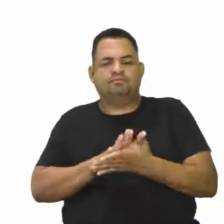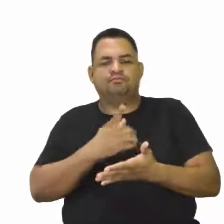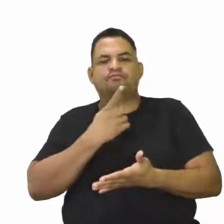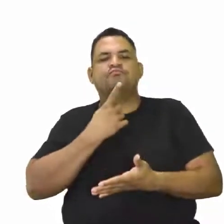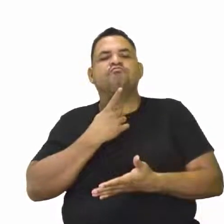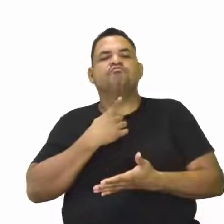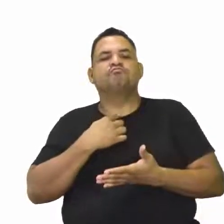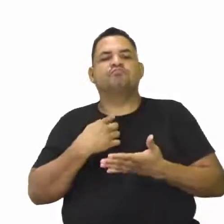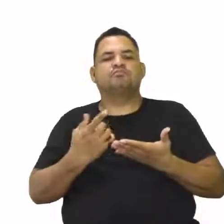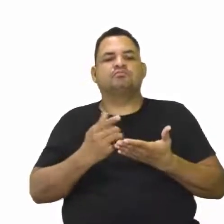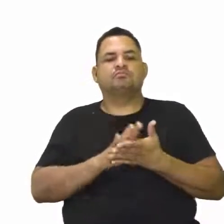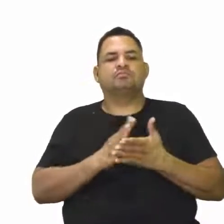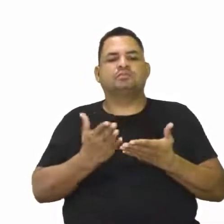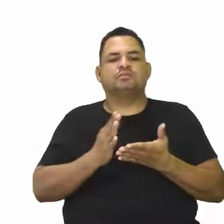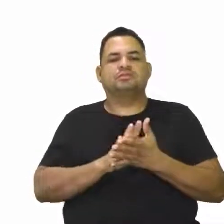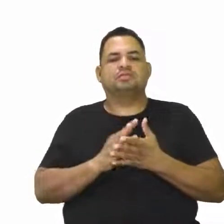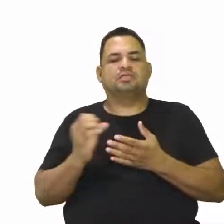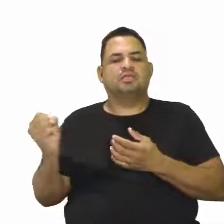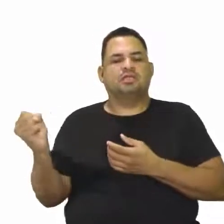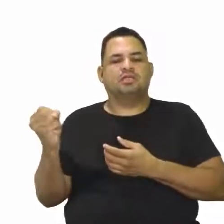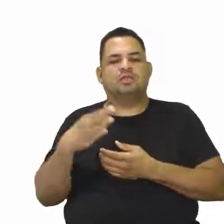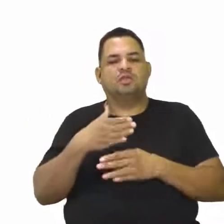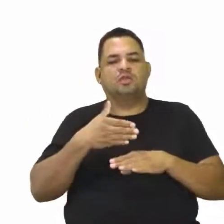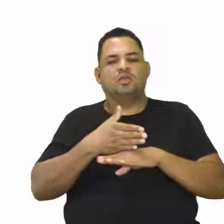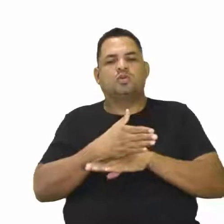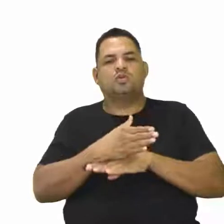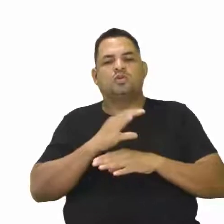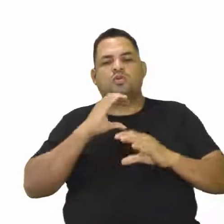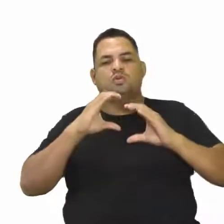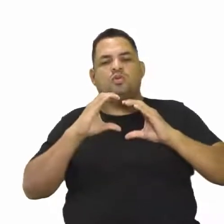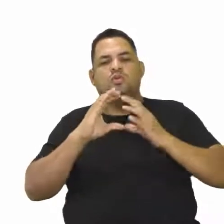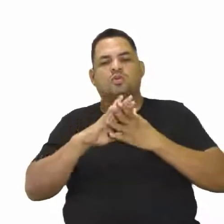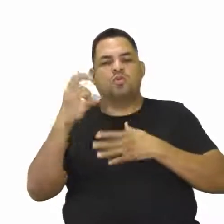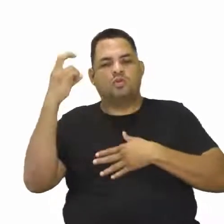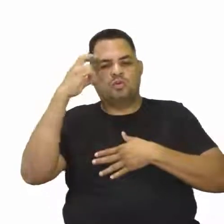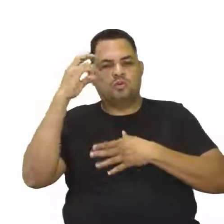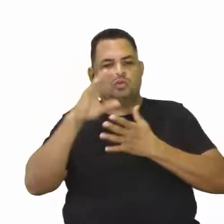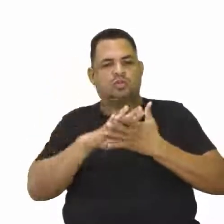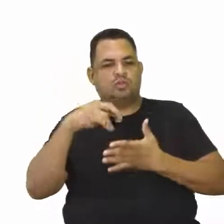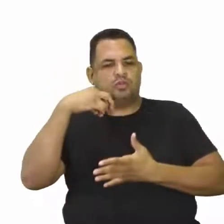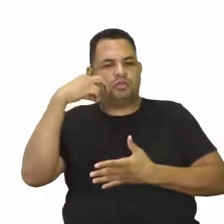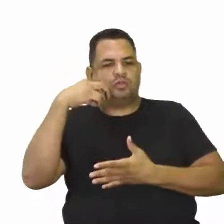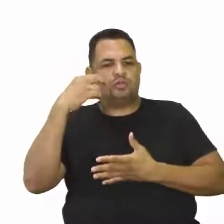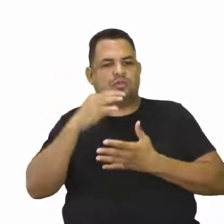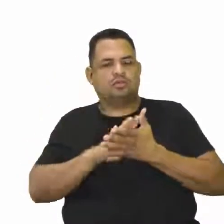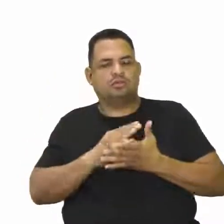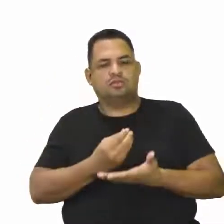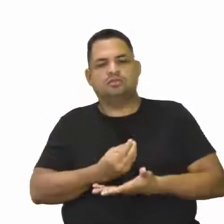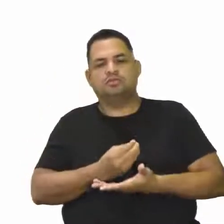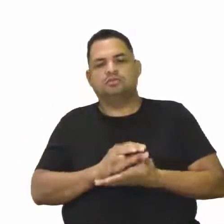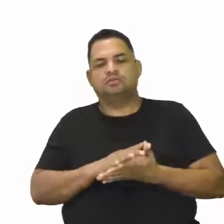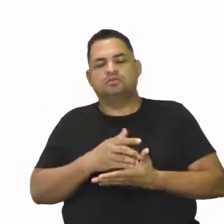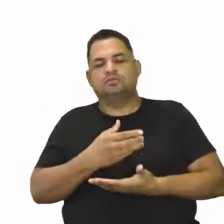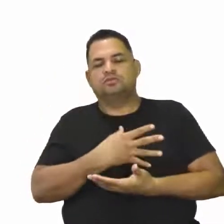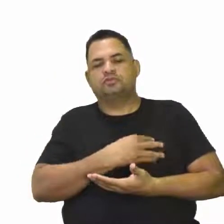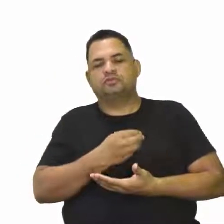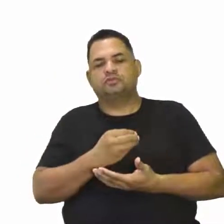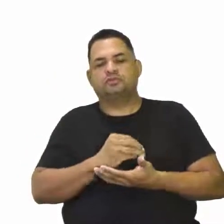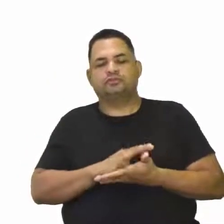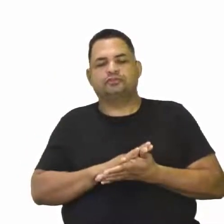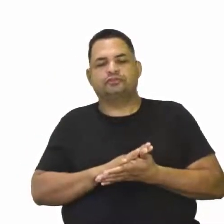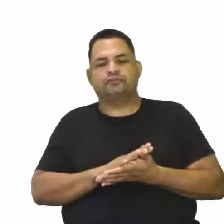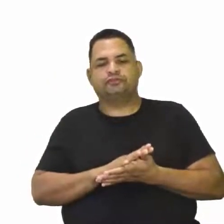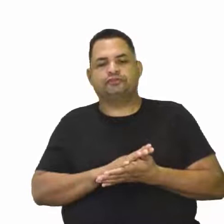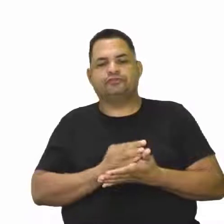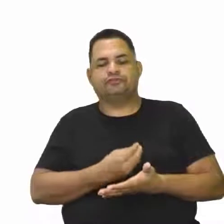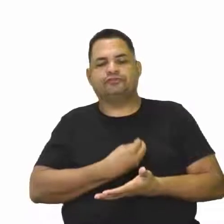integrar à nova cultura e de se comunicar na outra língua. Ou a vergonha perante os filhos de viver ilegalmente em outro país. Aí